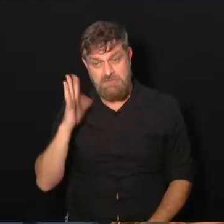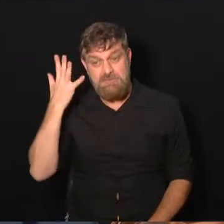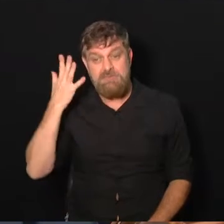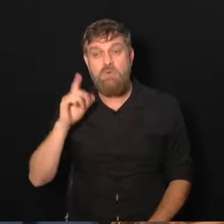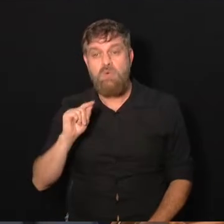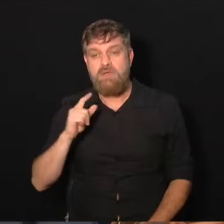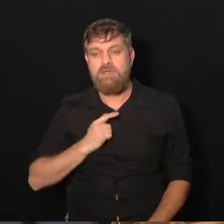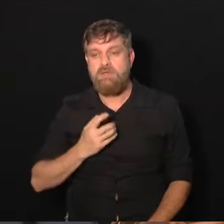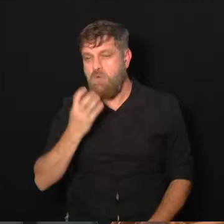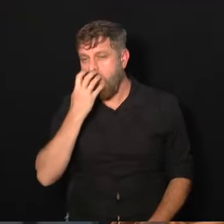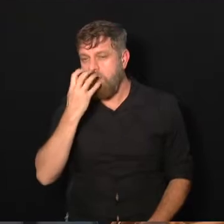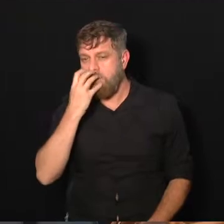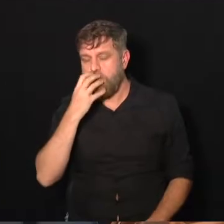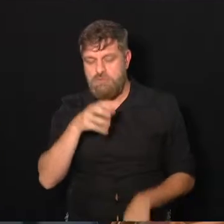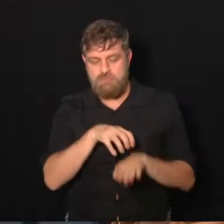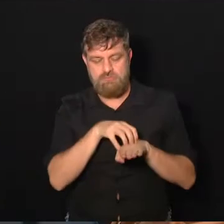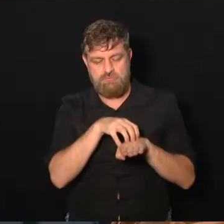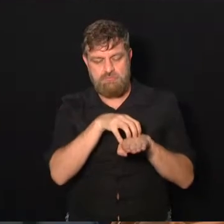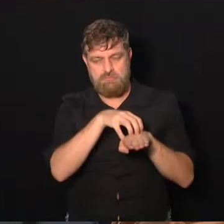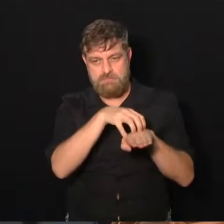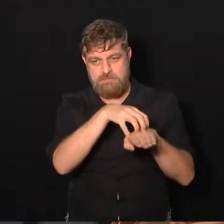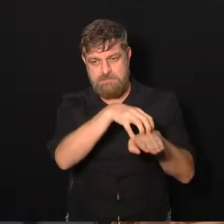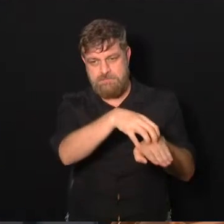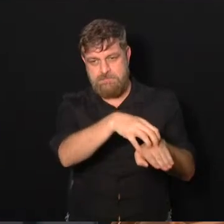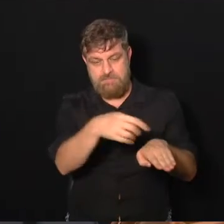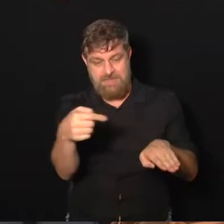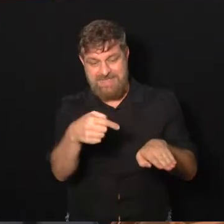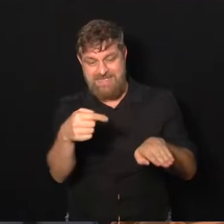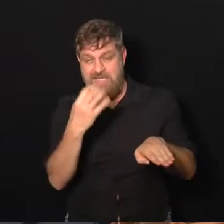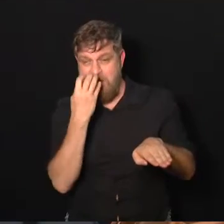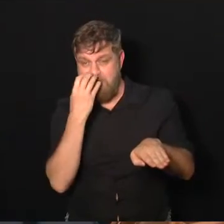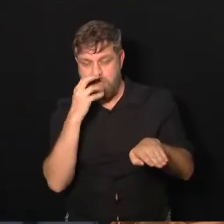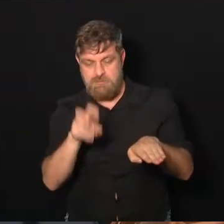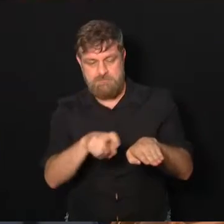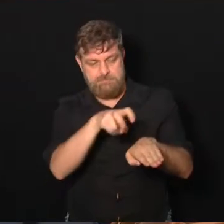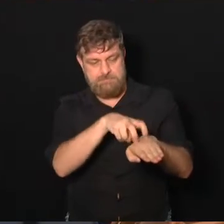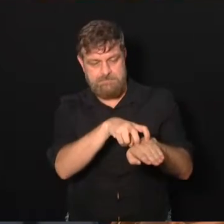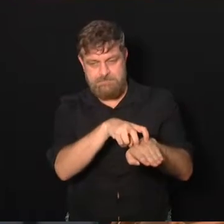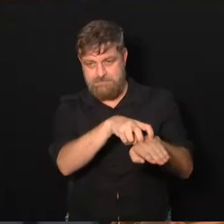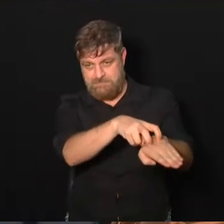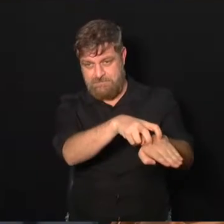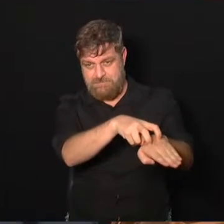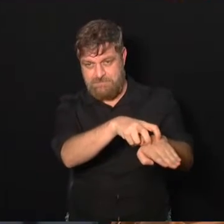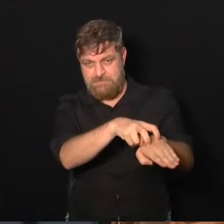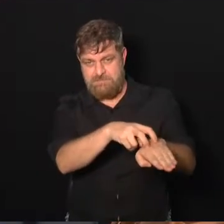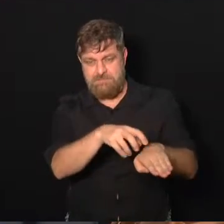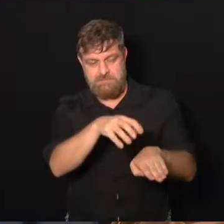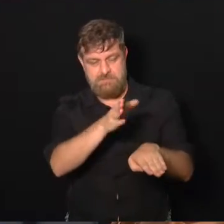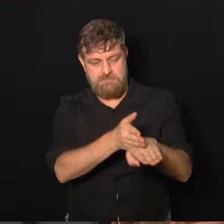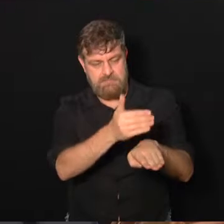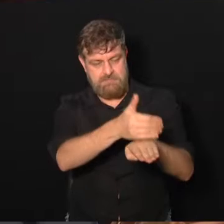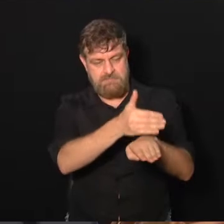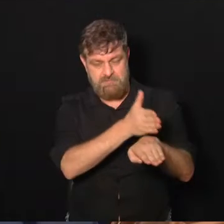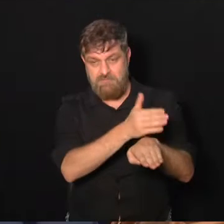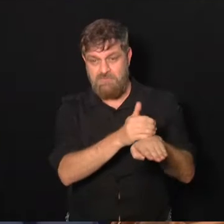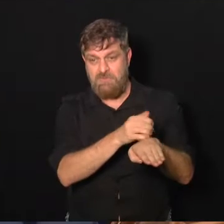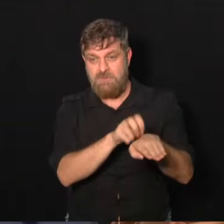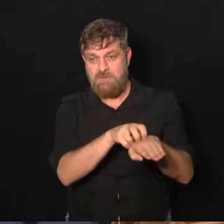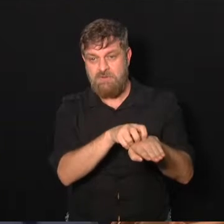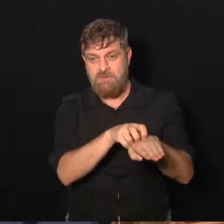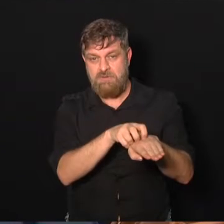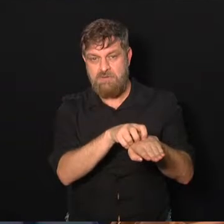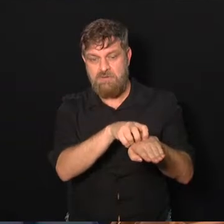cachorro sendo transportado no furgão, né? Aqueles furgõezinhos todo aberto atrás. O cachorro